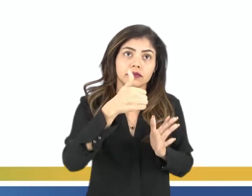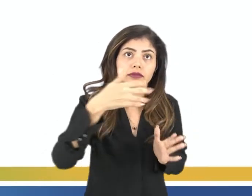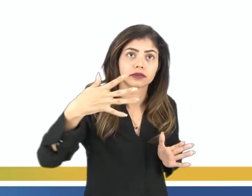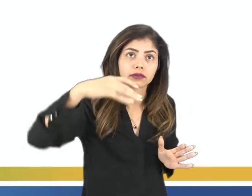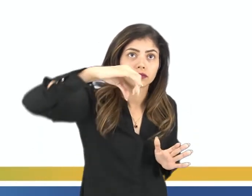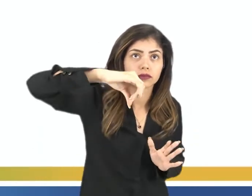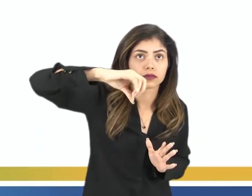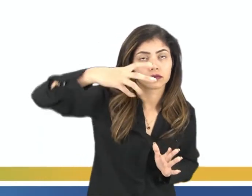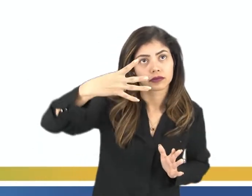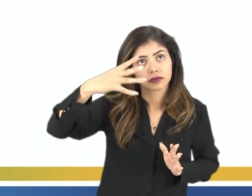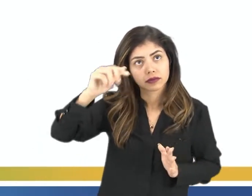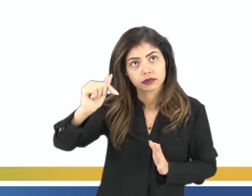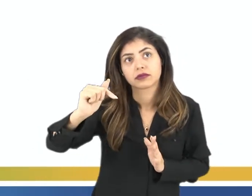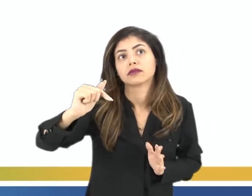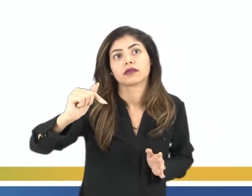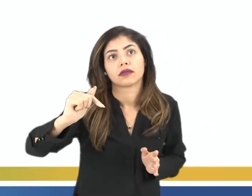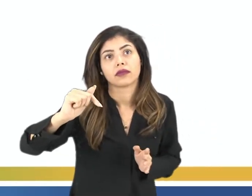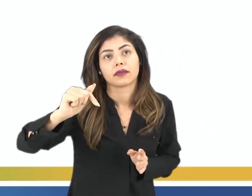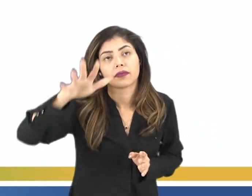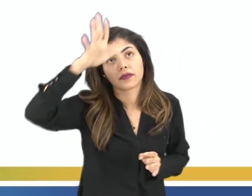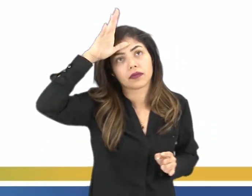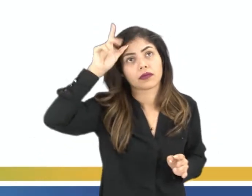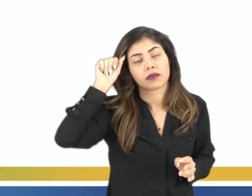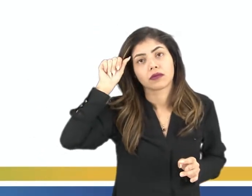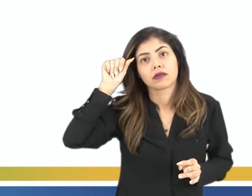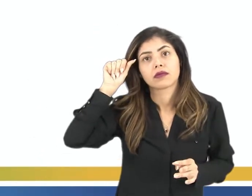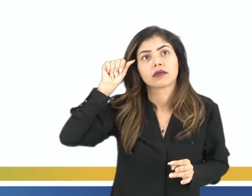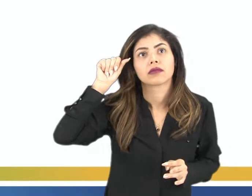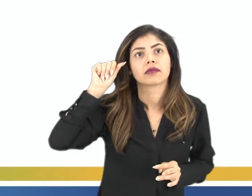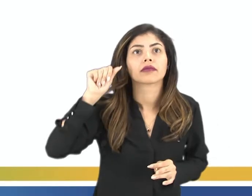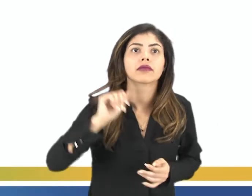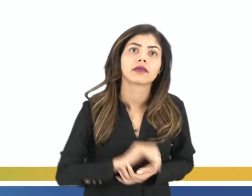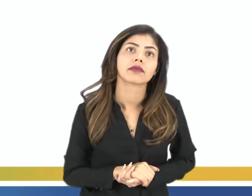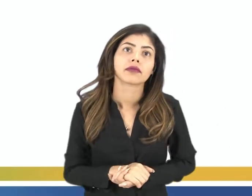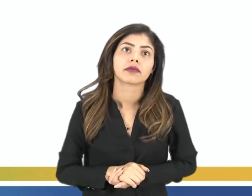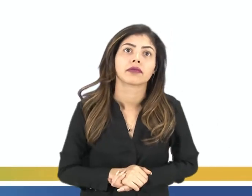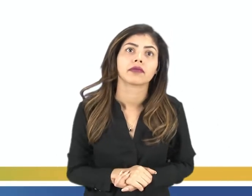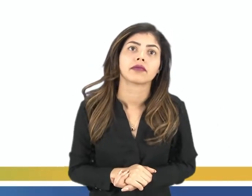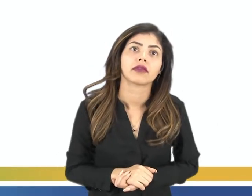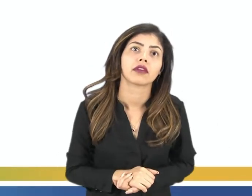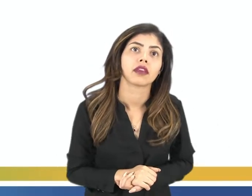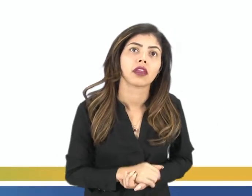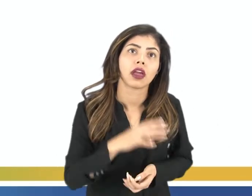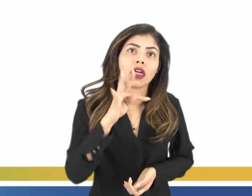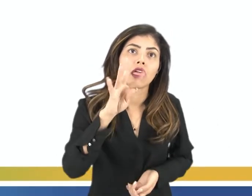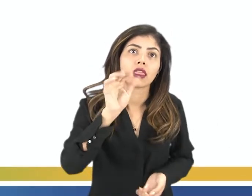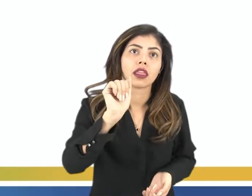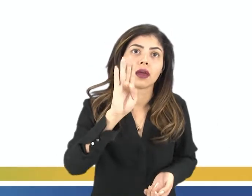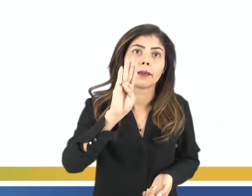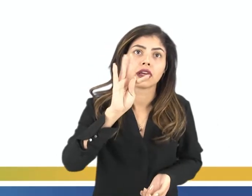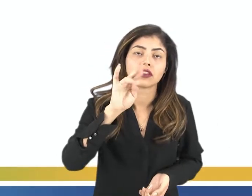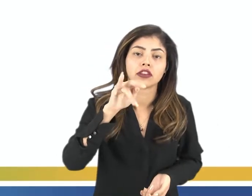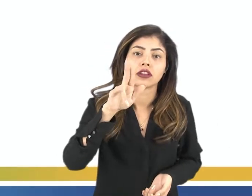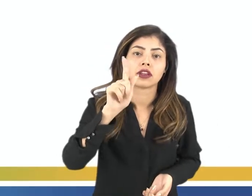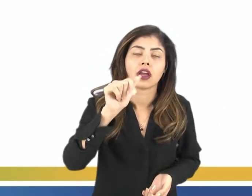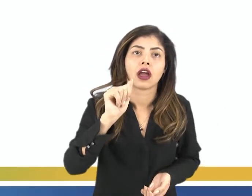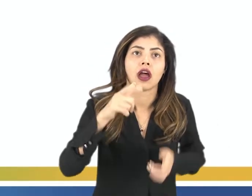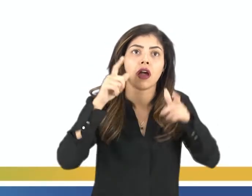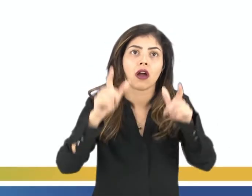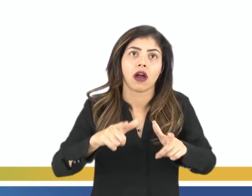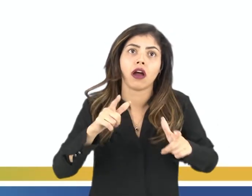parte ocidental da Amazônia, do estado de Amazonas. Nós temos também Tabatinga, né? Que é uma